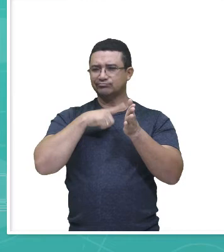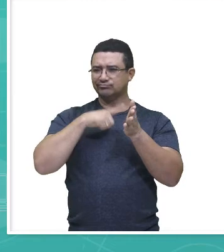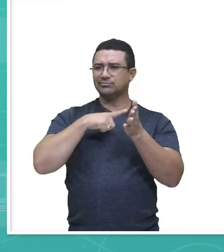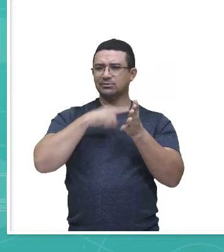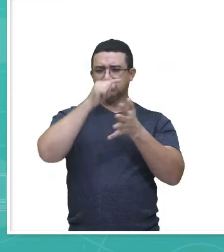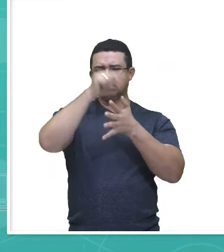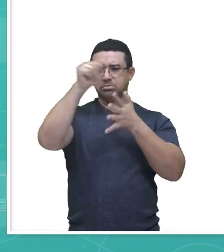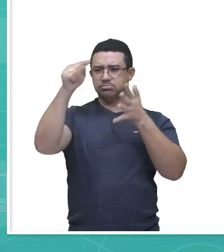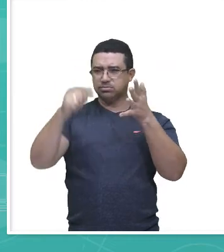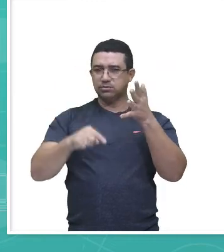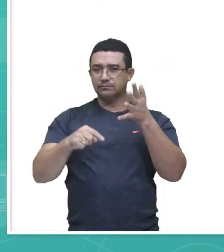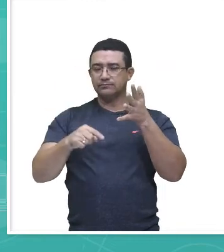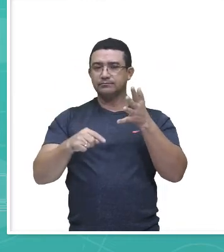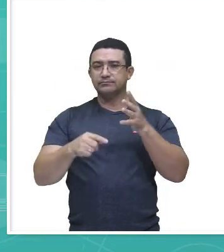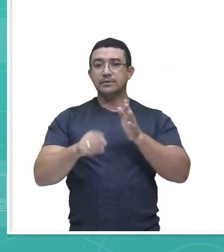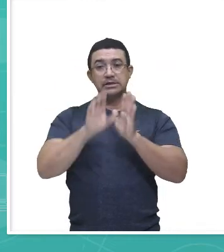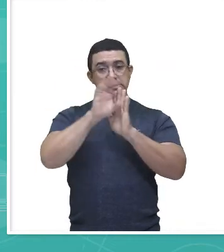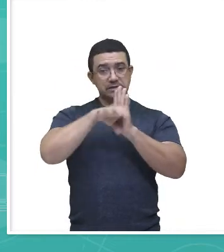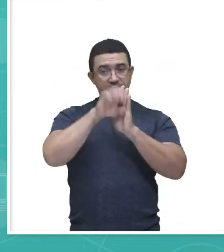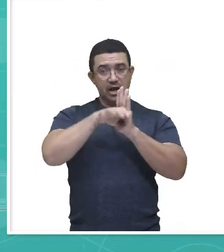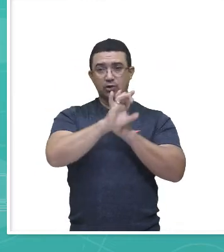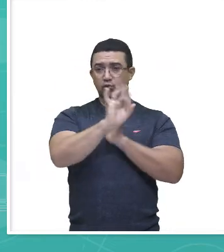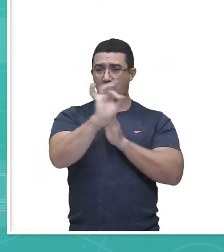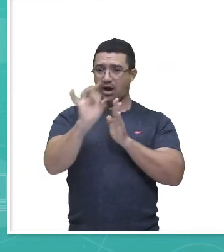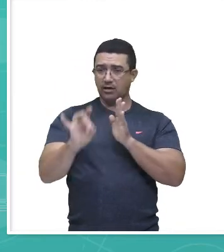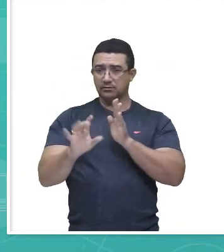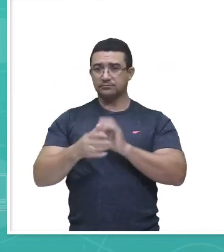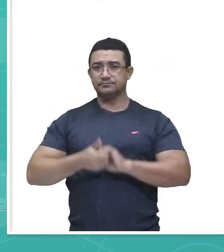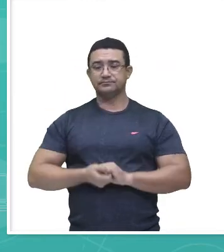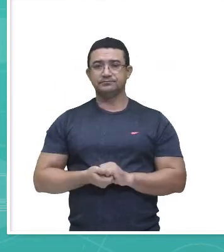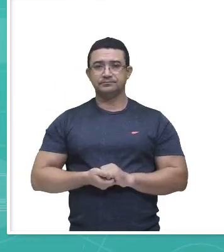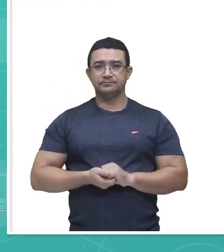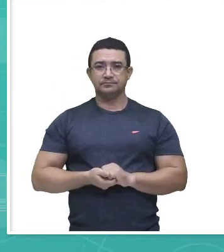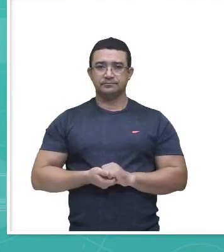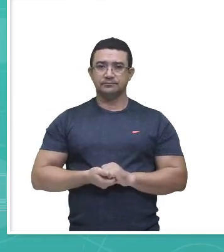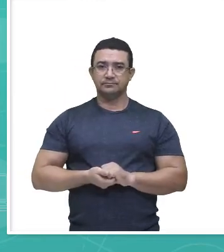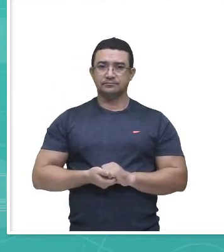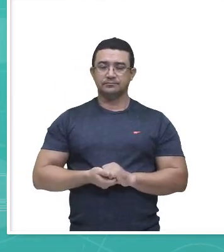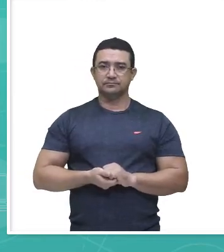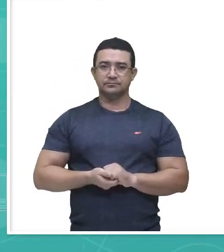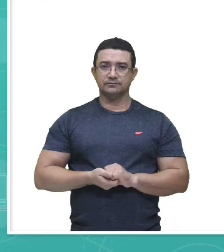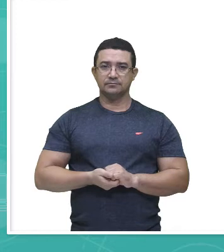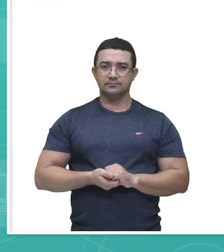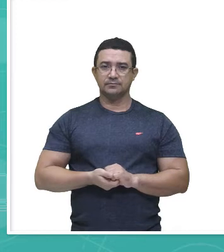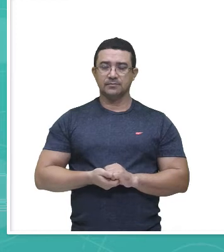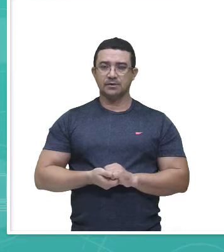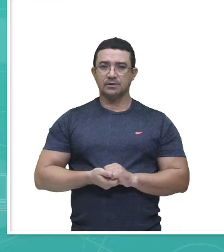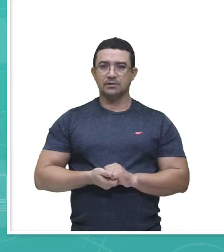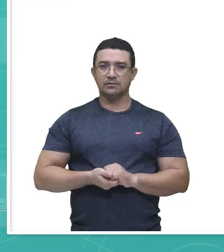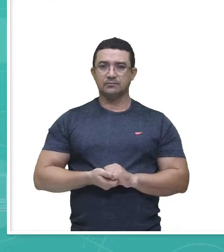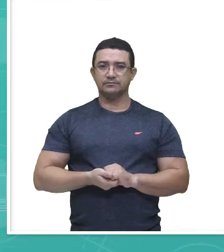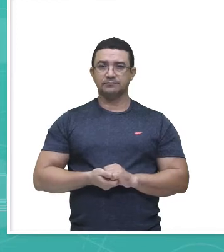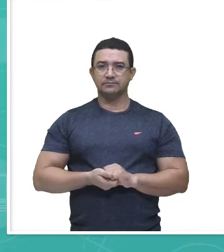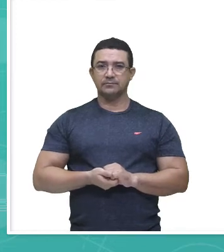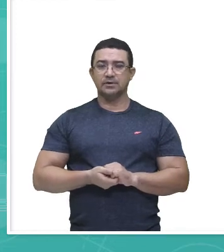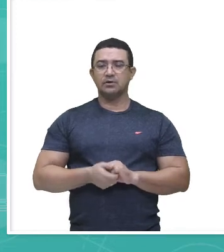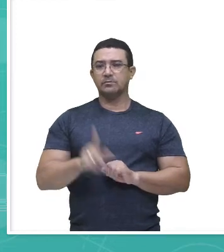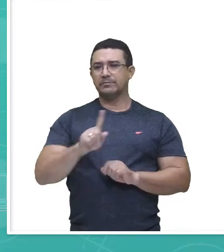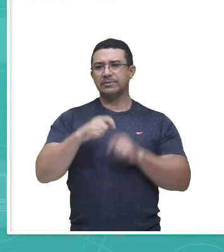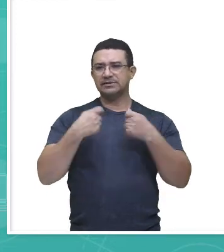né? E as ideias que elas expressam. Mas não adianta a gente ir lá fazer um quadro e decorar quais são as conjunções, se elas